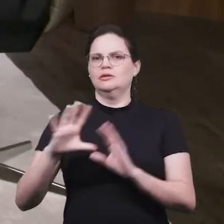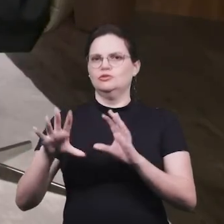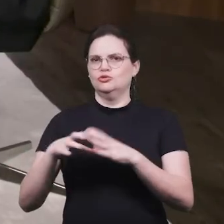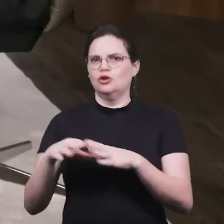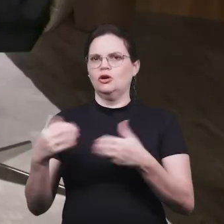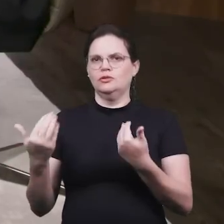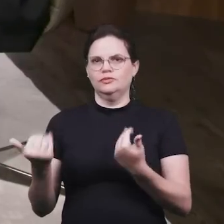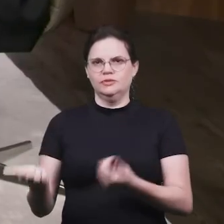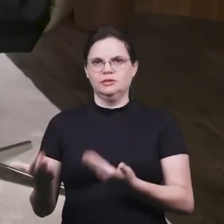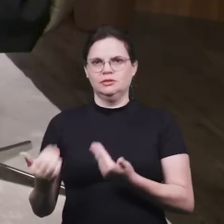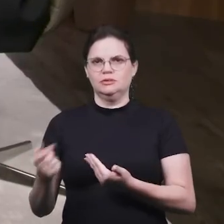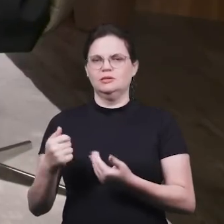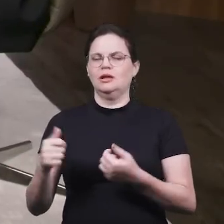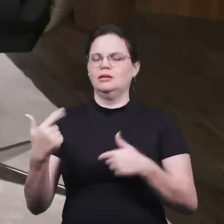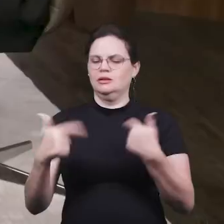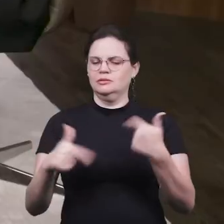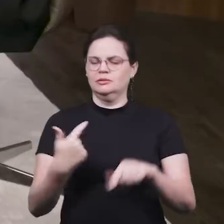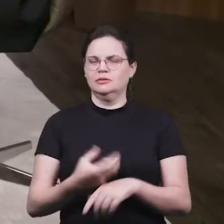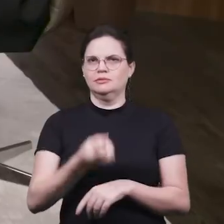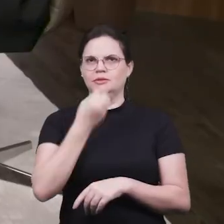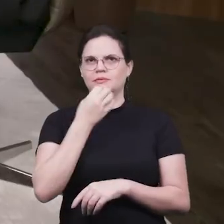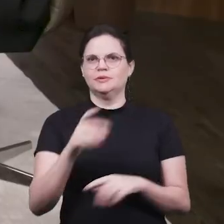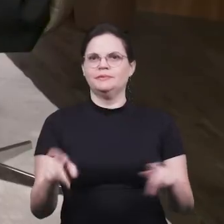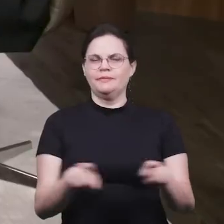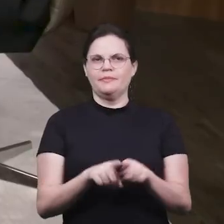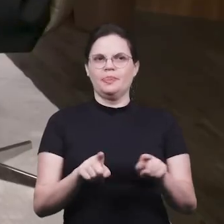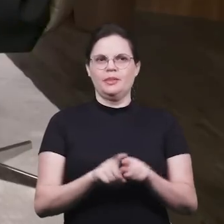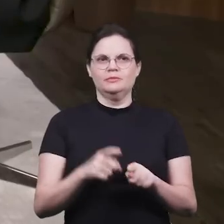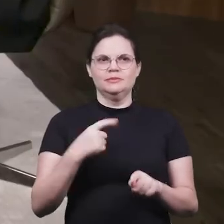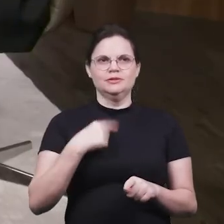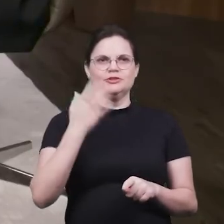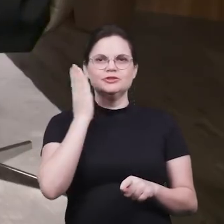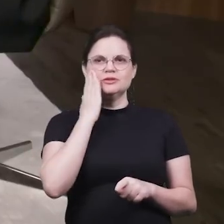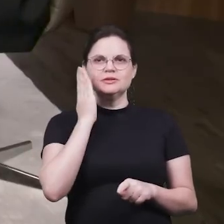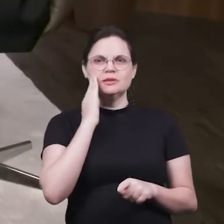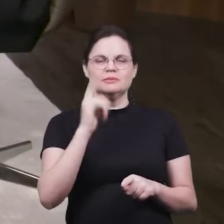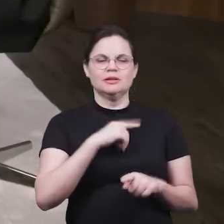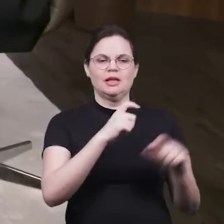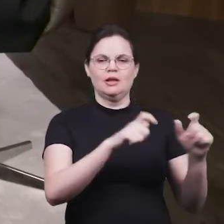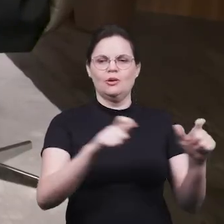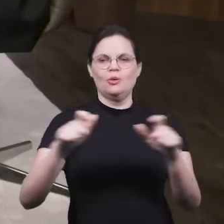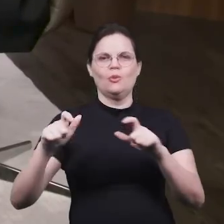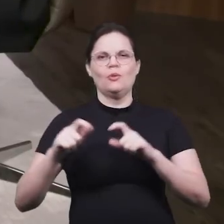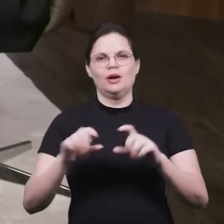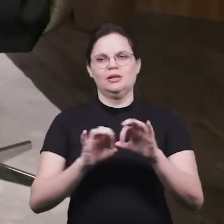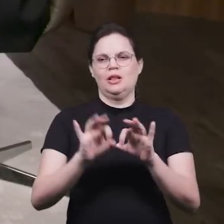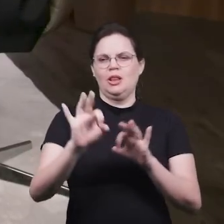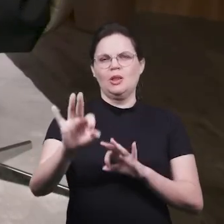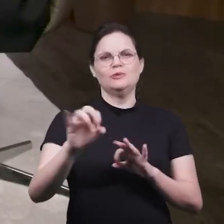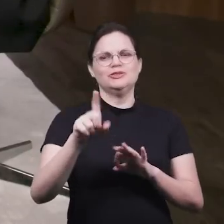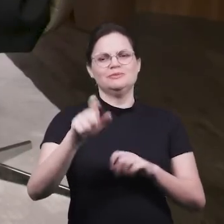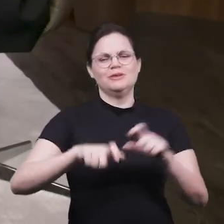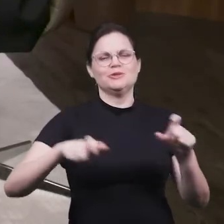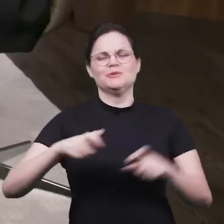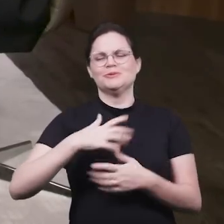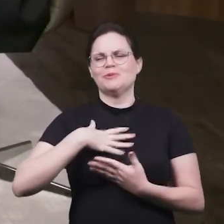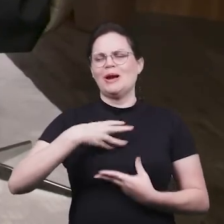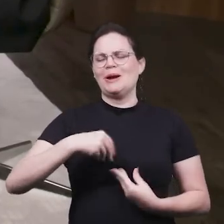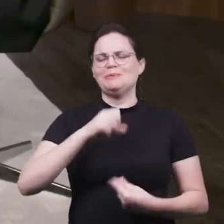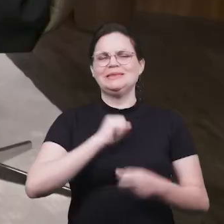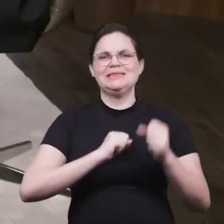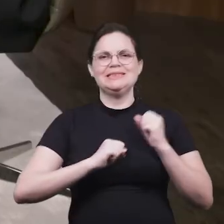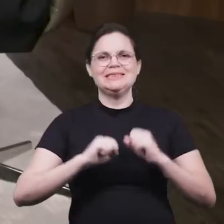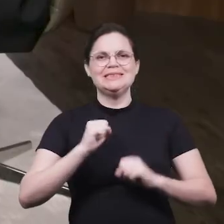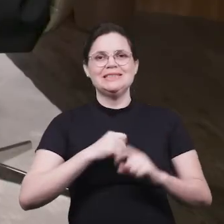nos Estados Unidos. Nós temos pessoas sedentas em alguns lugares distantes, alguns não têm igrejas perto, que